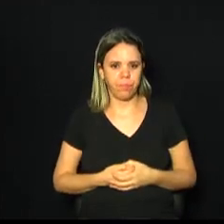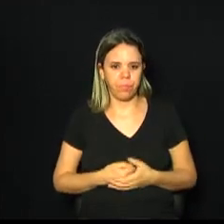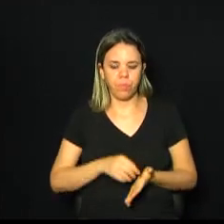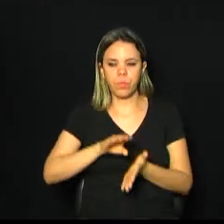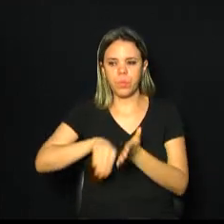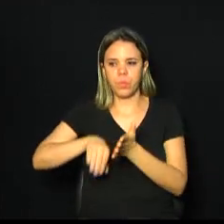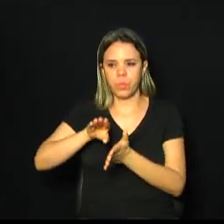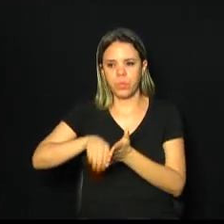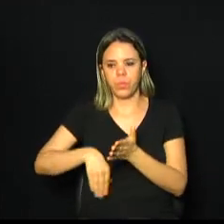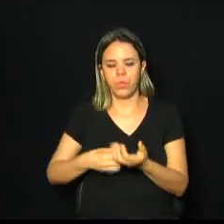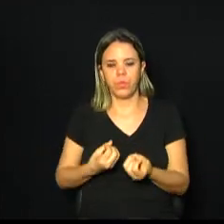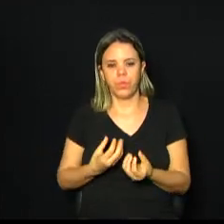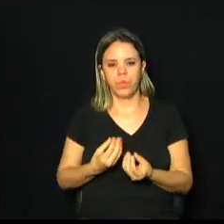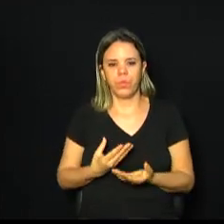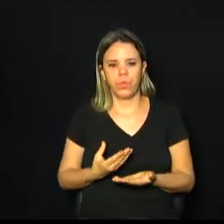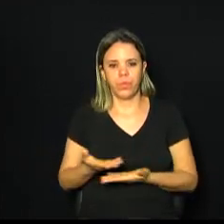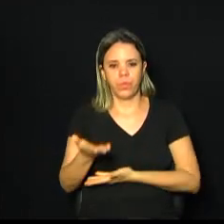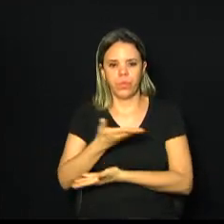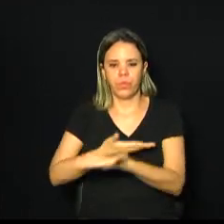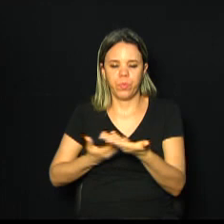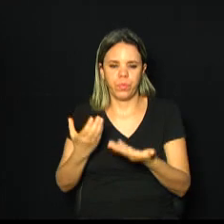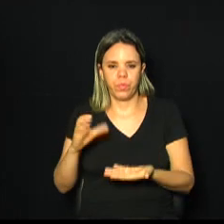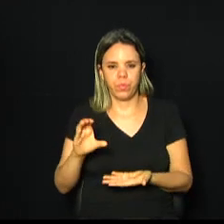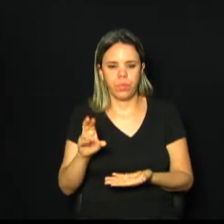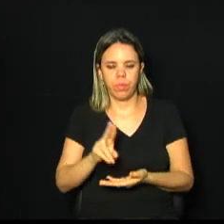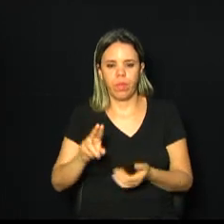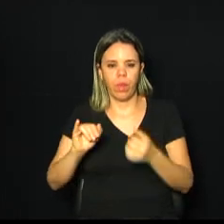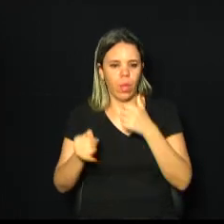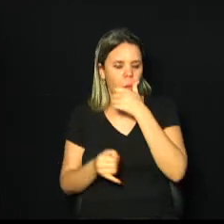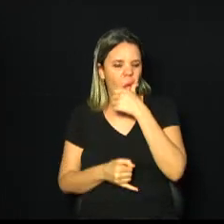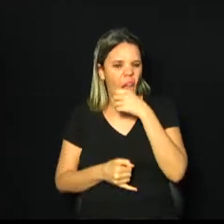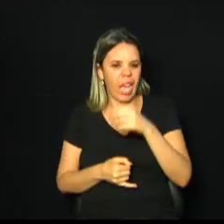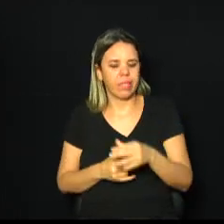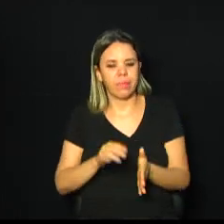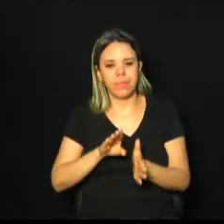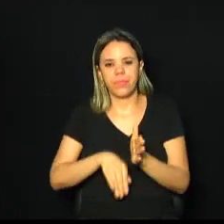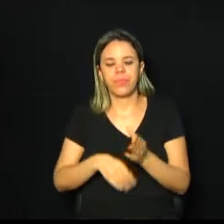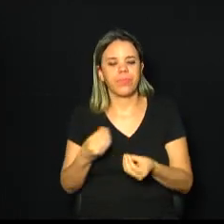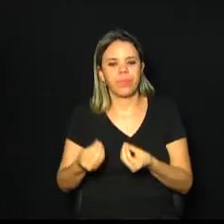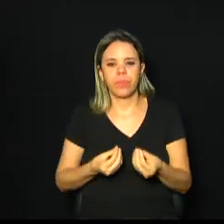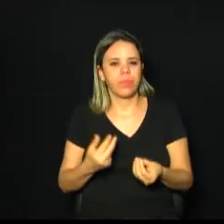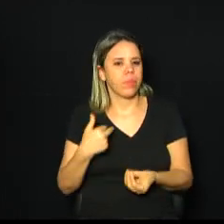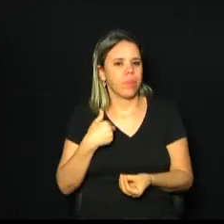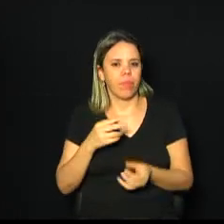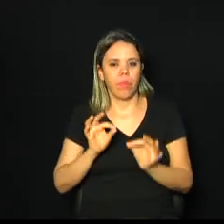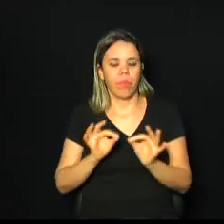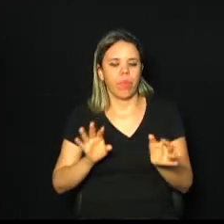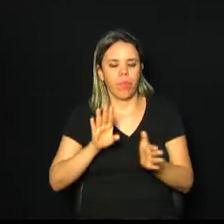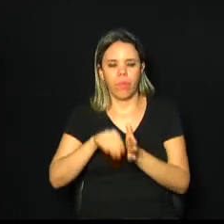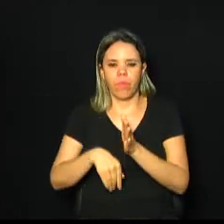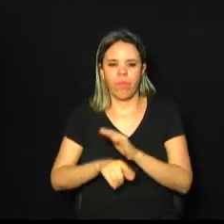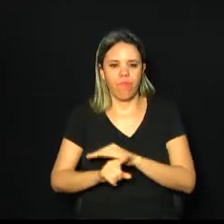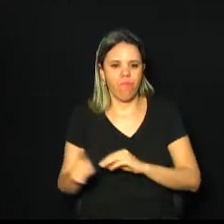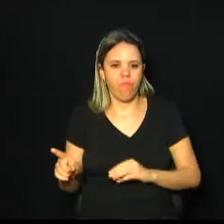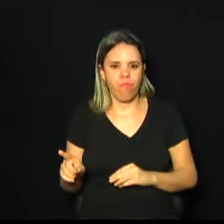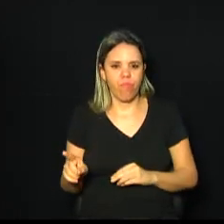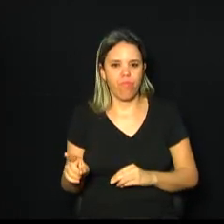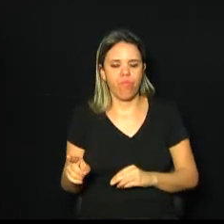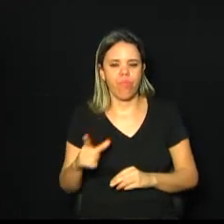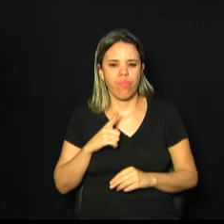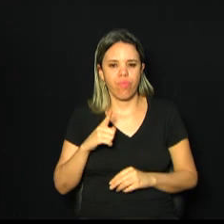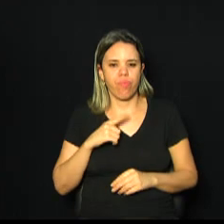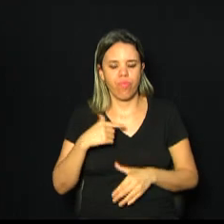informação. Como é que eu compartilho, como é que eu utilizo e como é que eu deleto ela. Eu não posso simplesmente ir lá e deletar ela. Eu tenho que